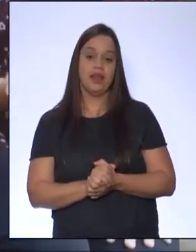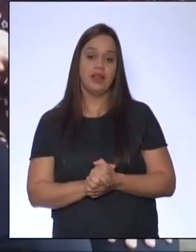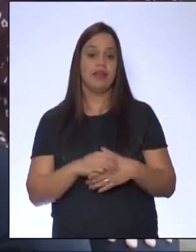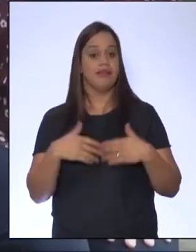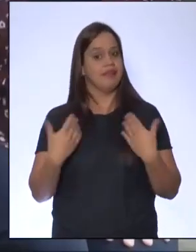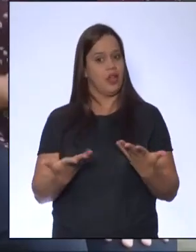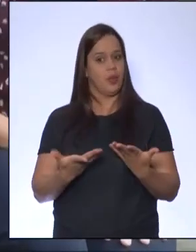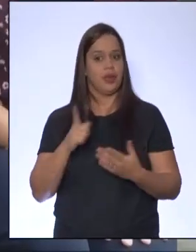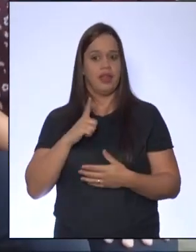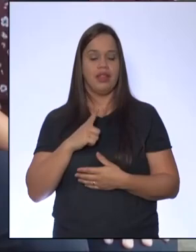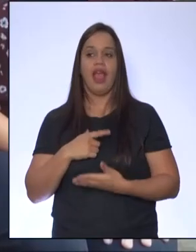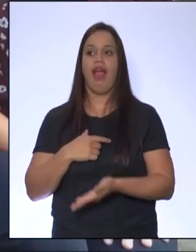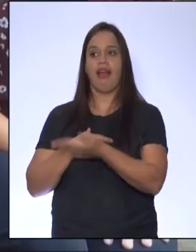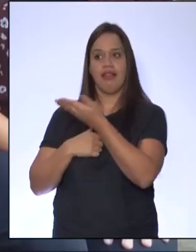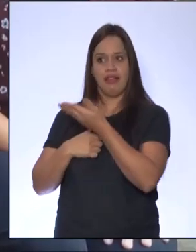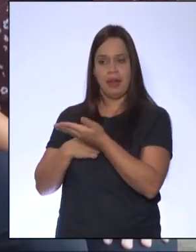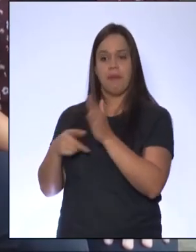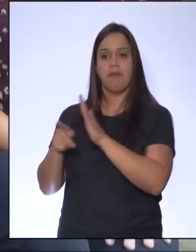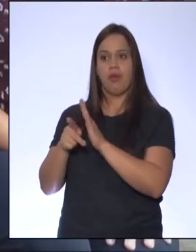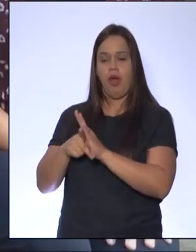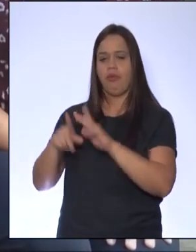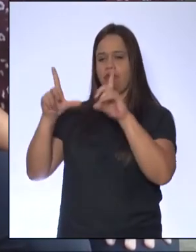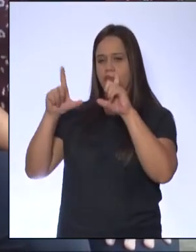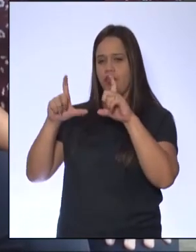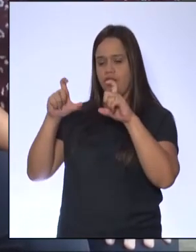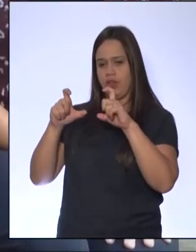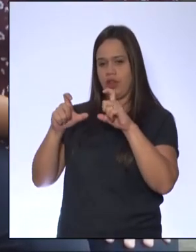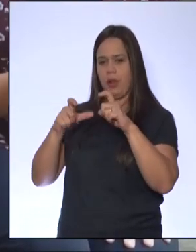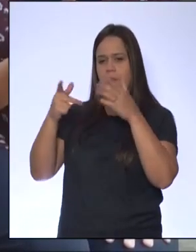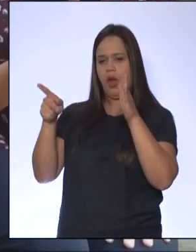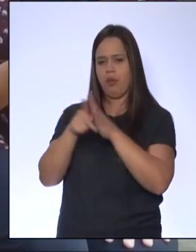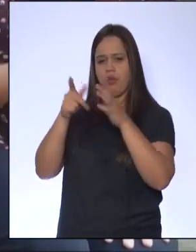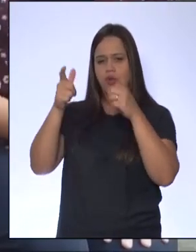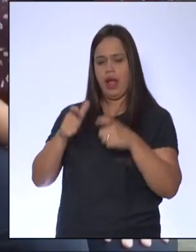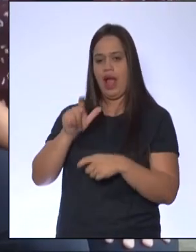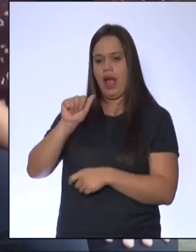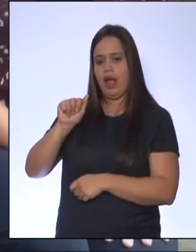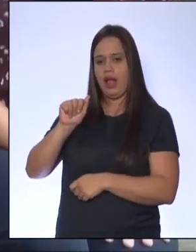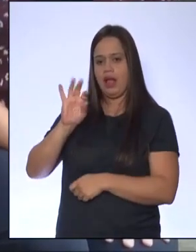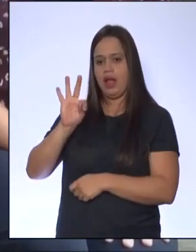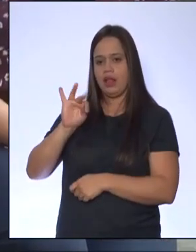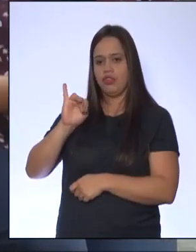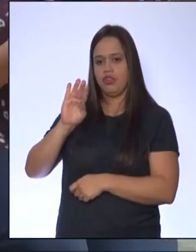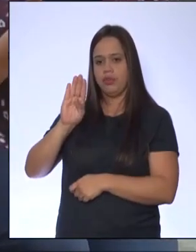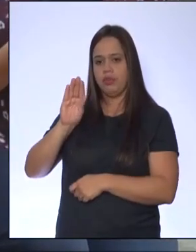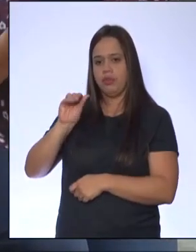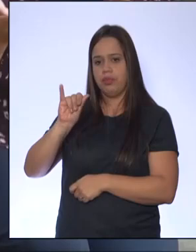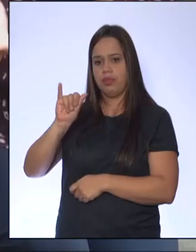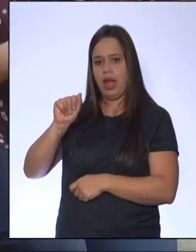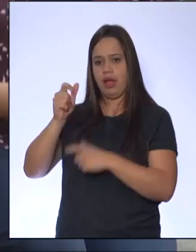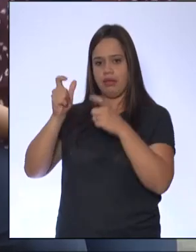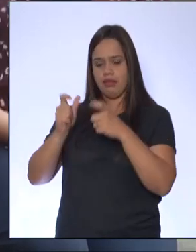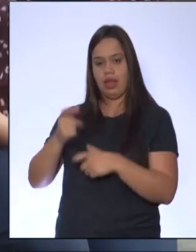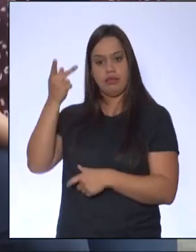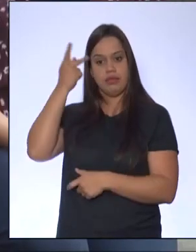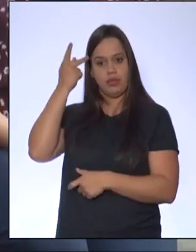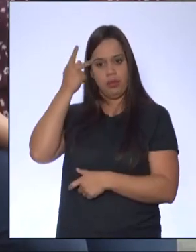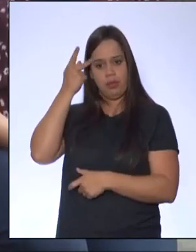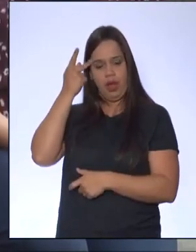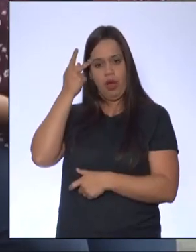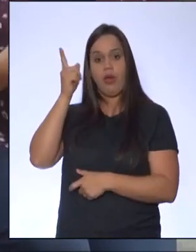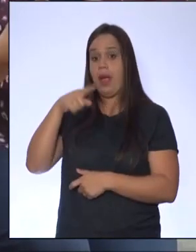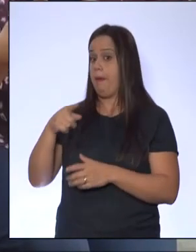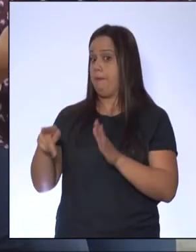Bom, nós temos aqui uma fotografia do município de Atibaia, que fica no estado de São Paulo. É um registro de uma